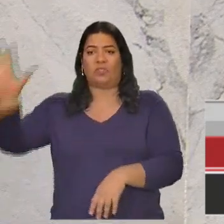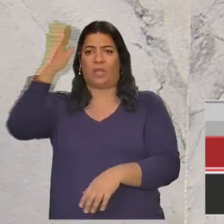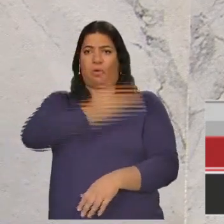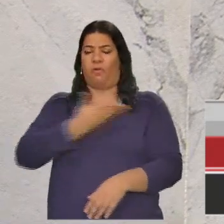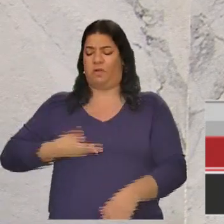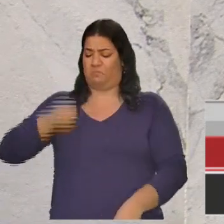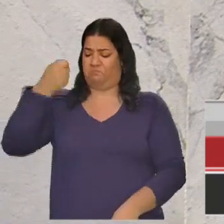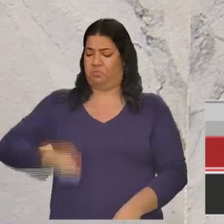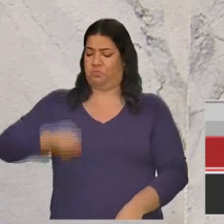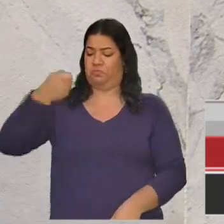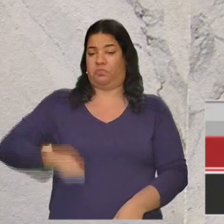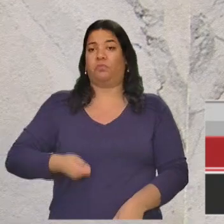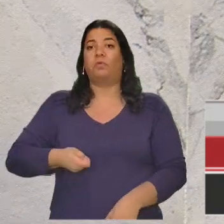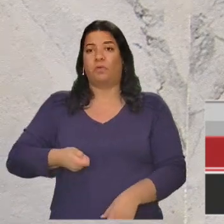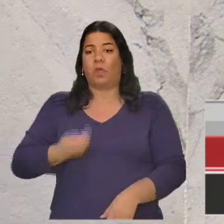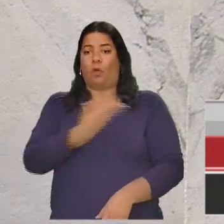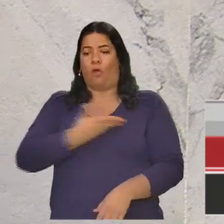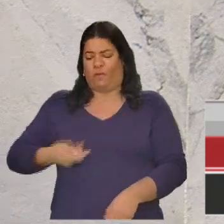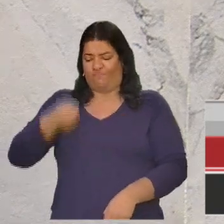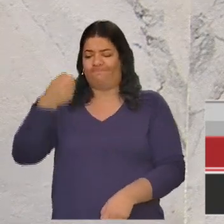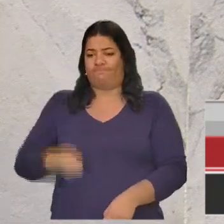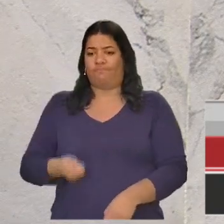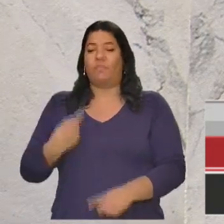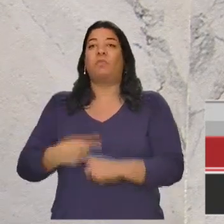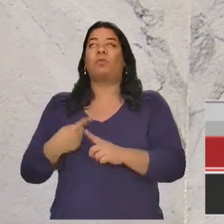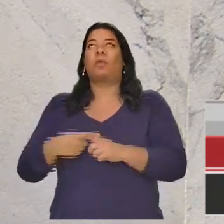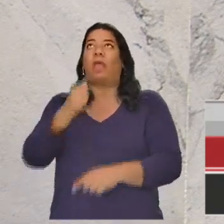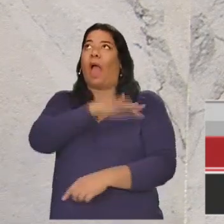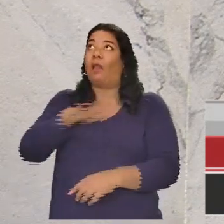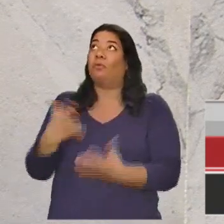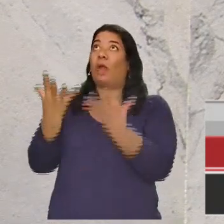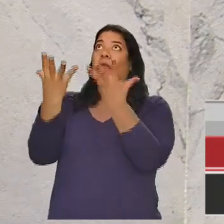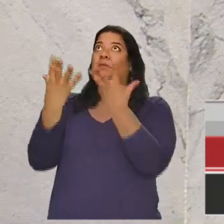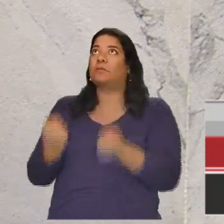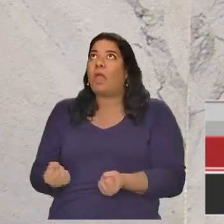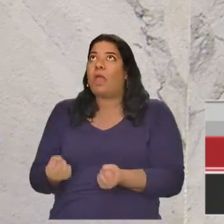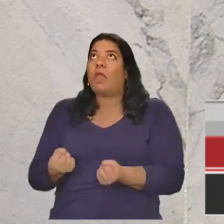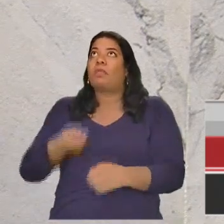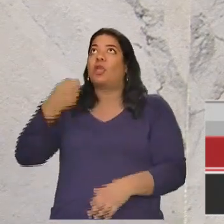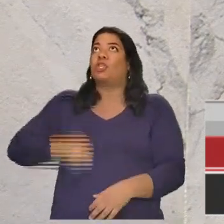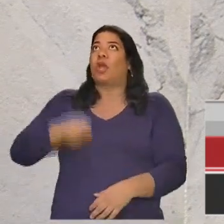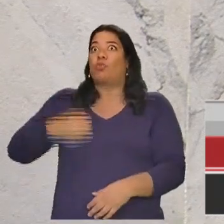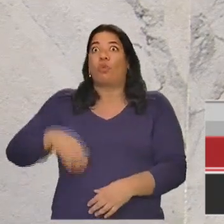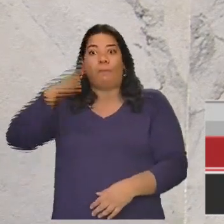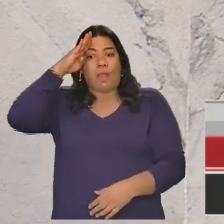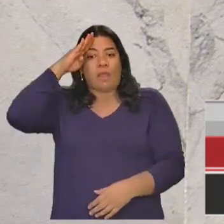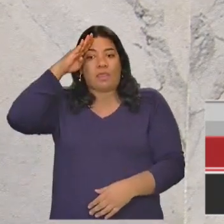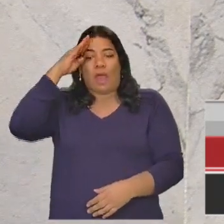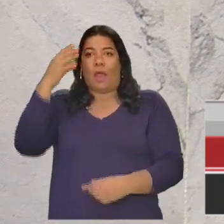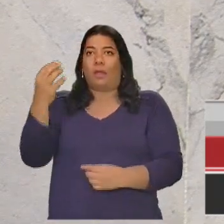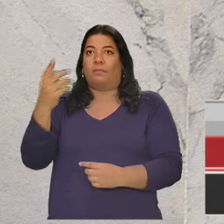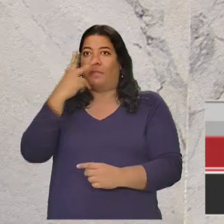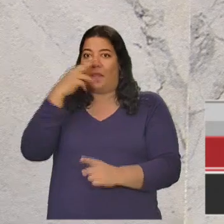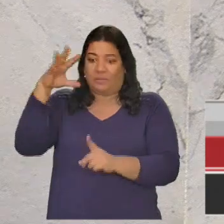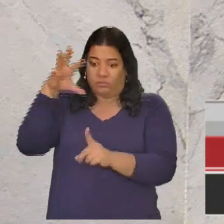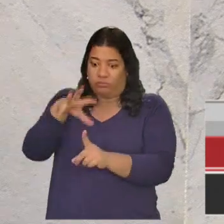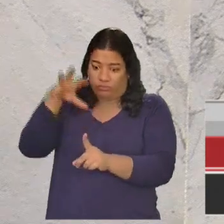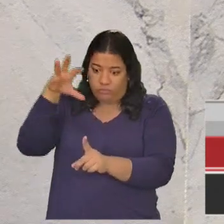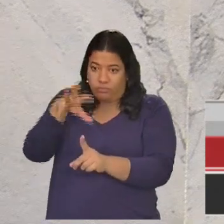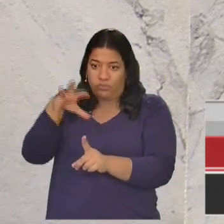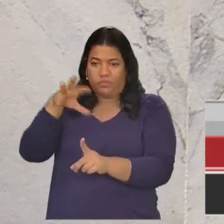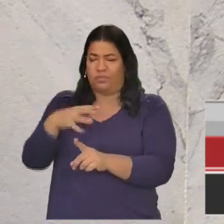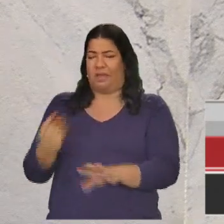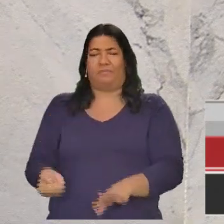a ditadura para que os nossos alunos aceitassem a ditadura militar fazer a cabeça dos alunos um